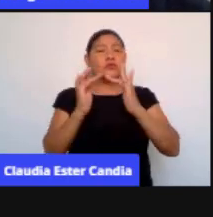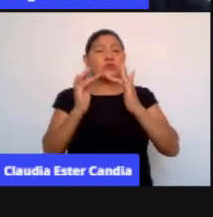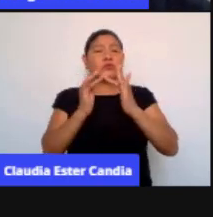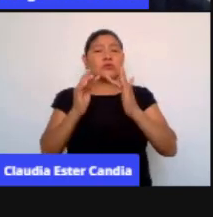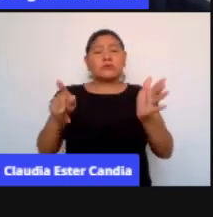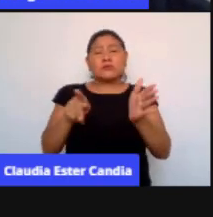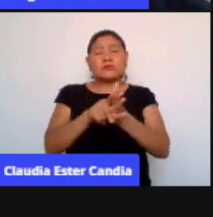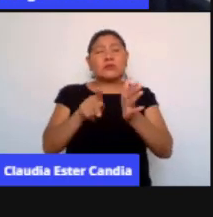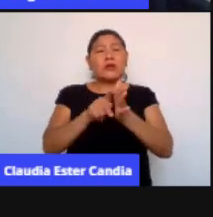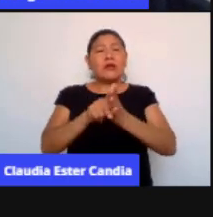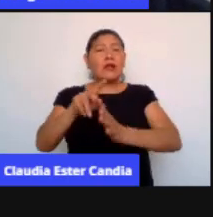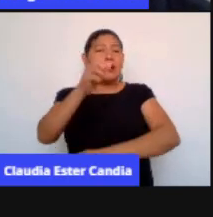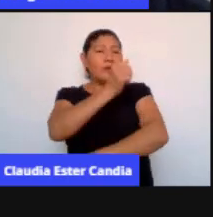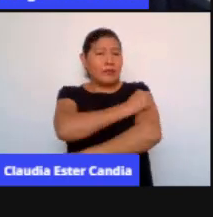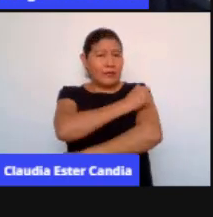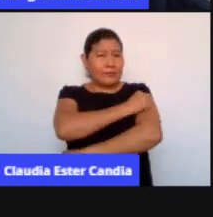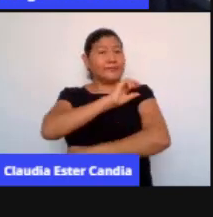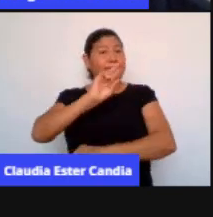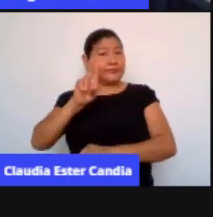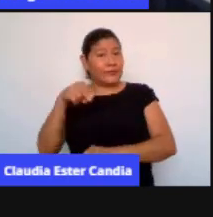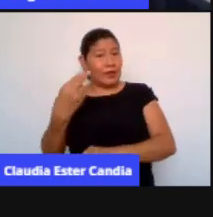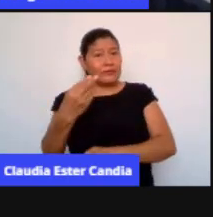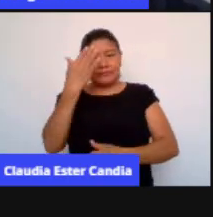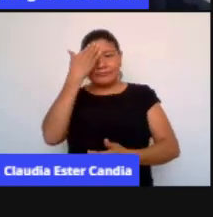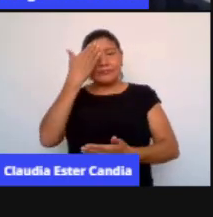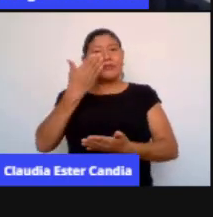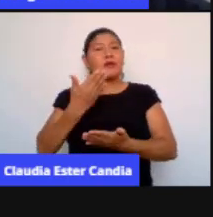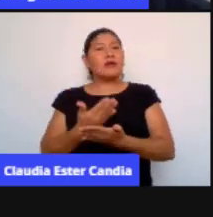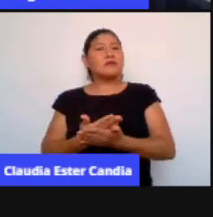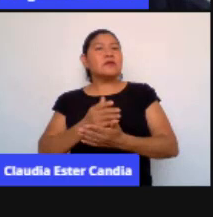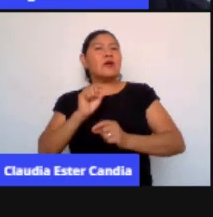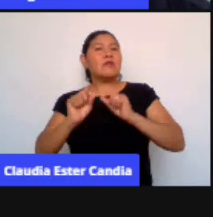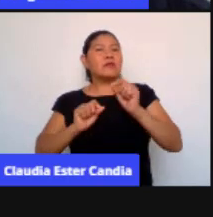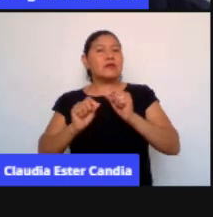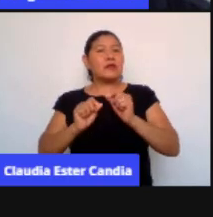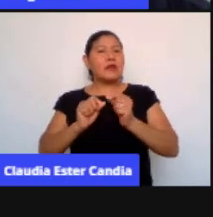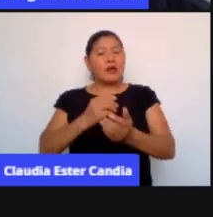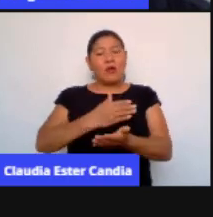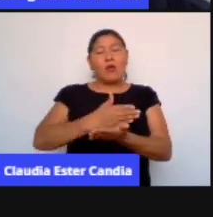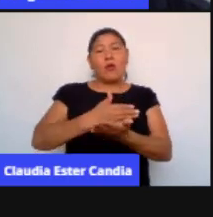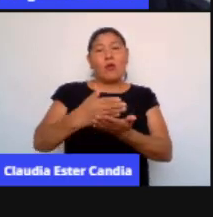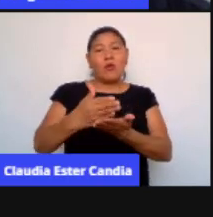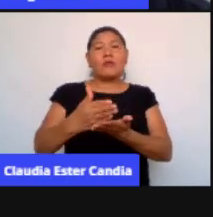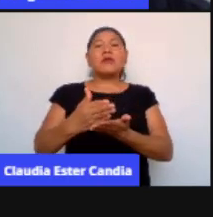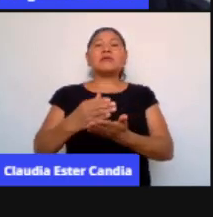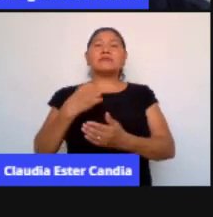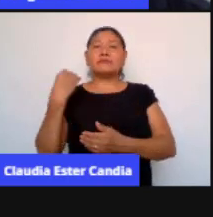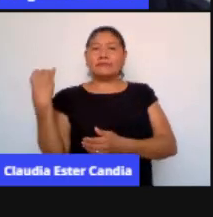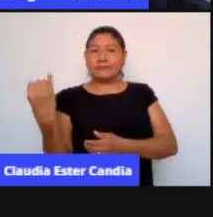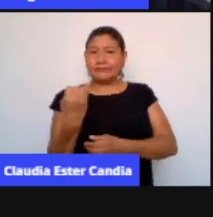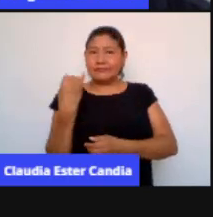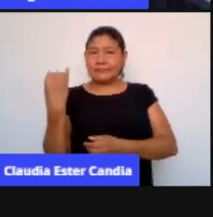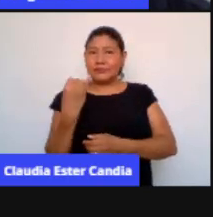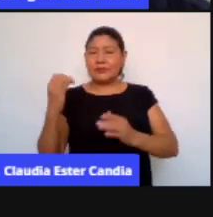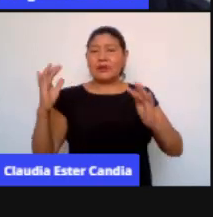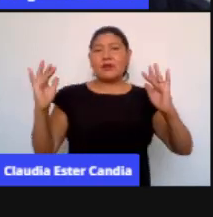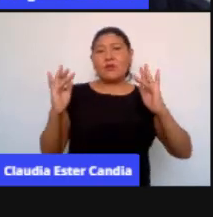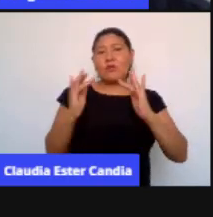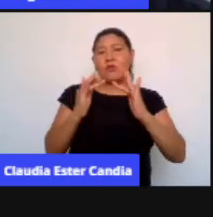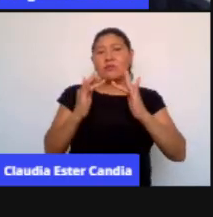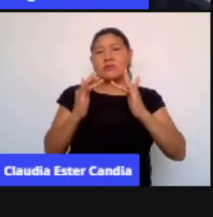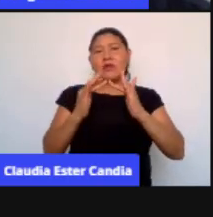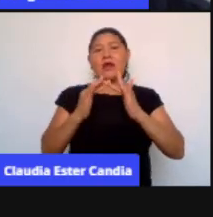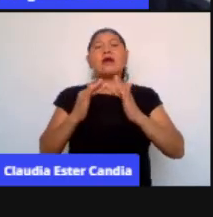e essa será, acho que talvez, a parte principal do trabalho nesse momento, Então,